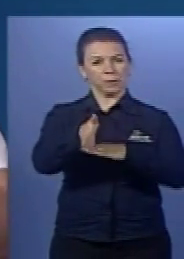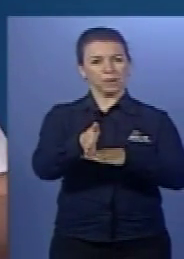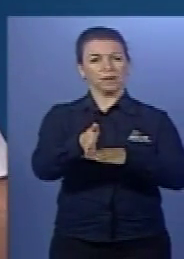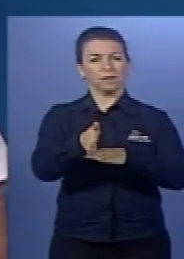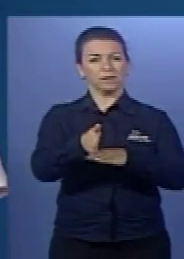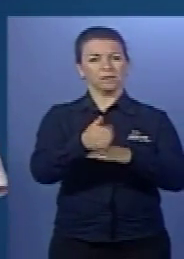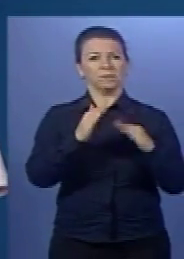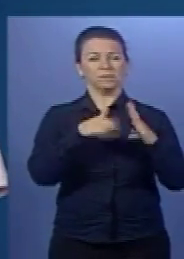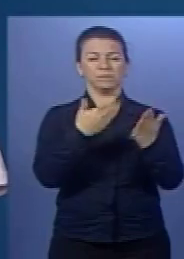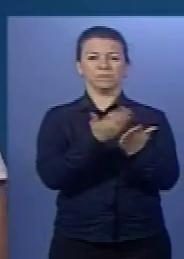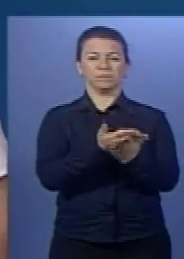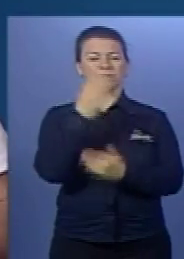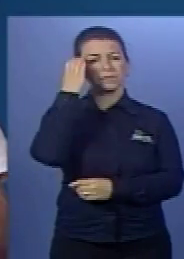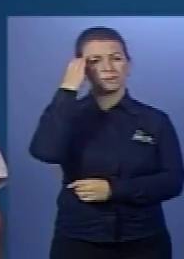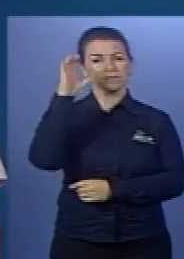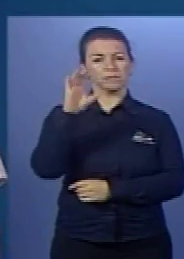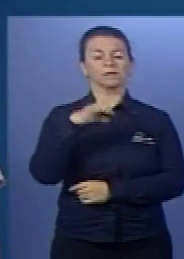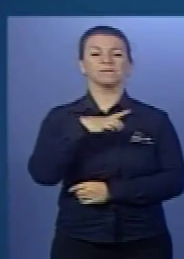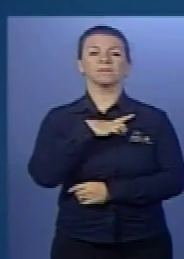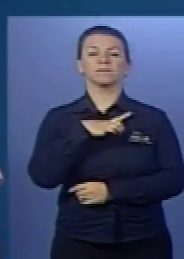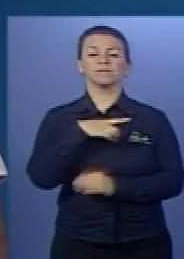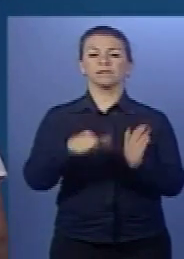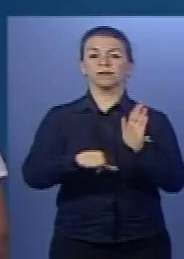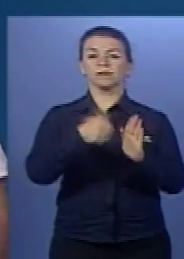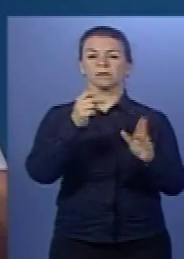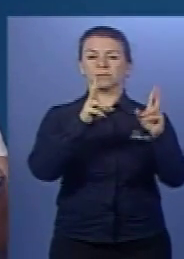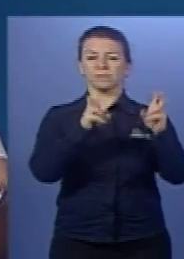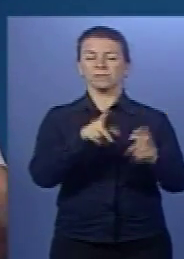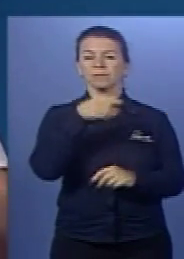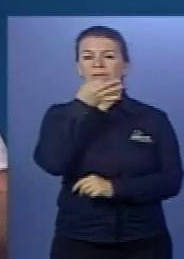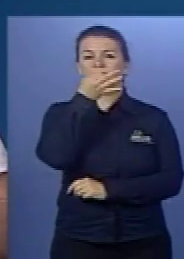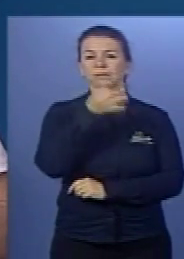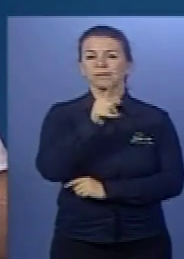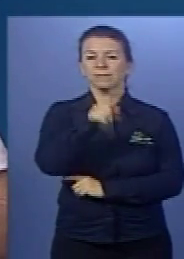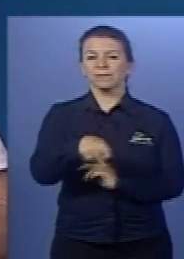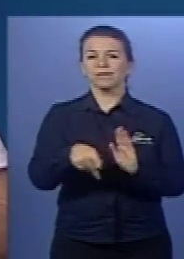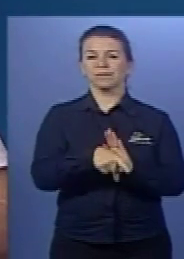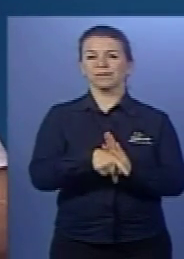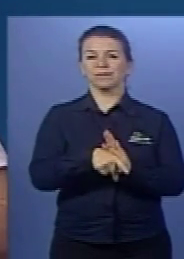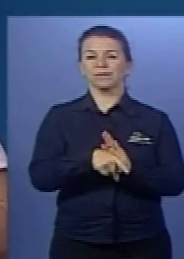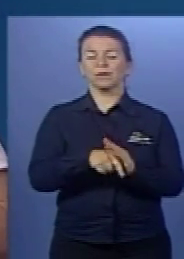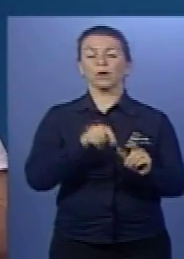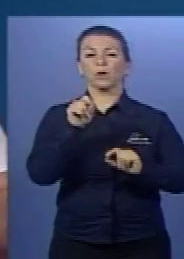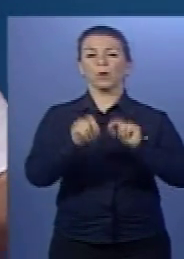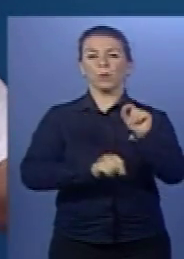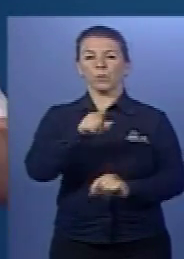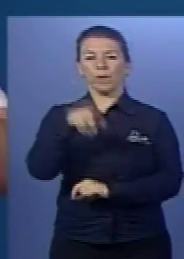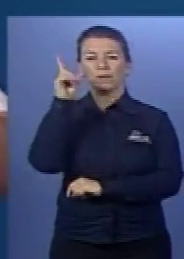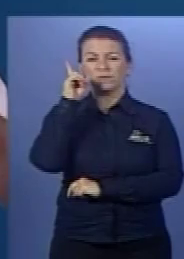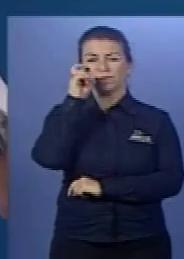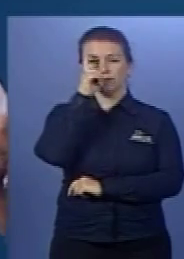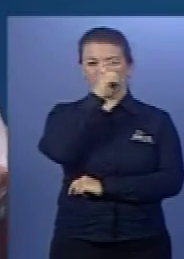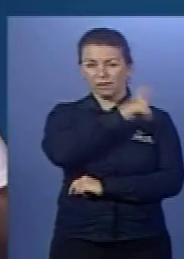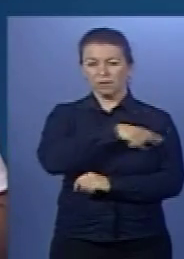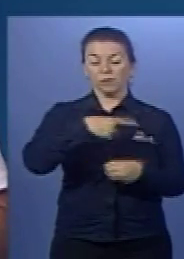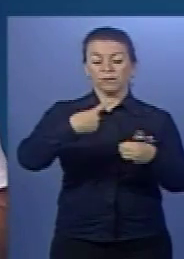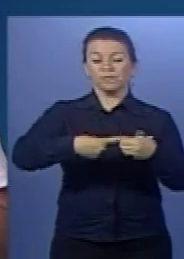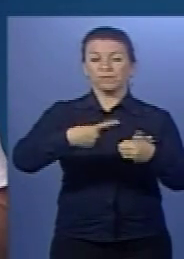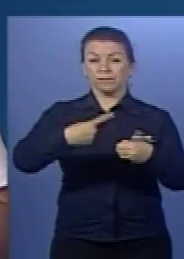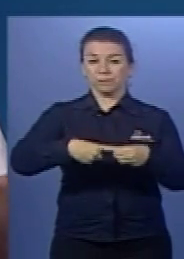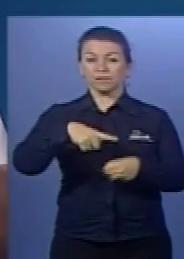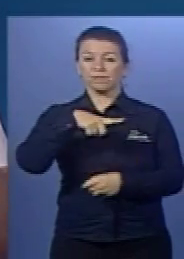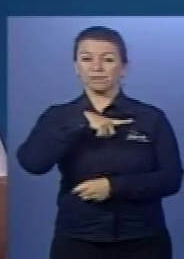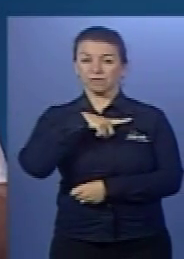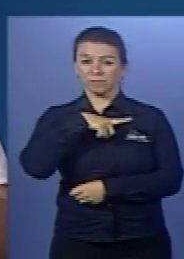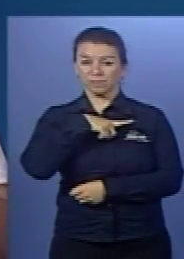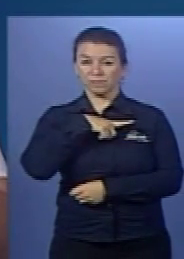percorrido escolas de Curitiba. E o nosso primeiro tema como sugestão foi exatamente a dificuldade que as cidades têm